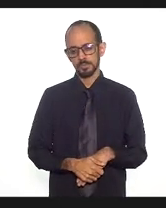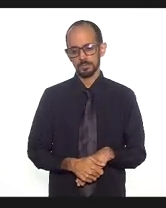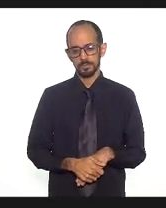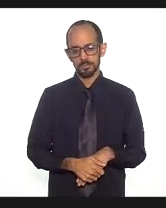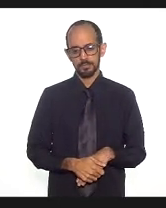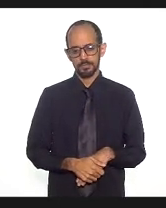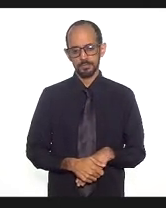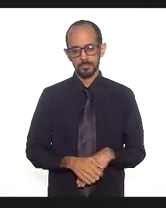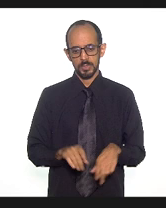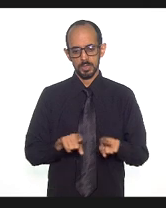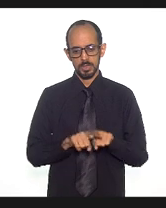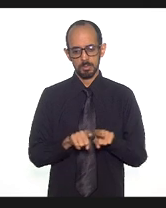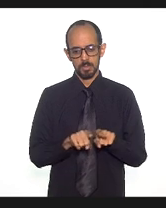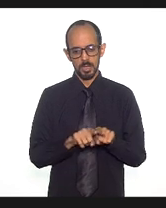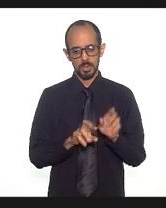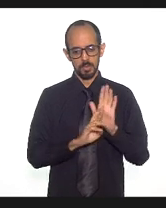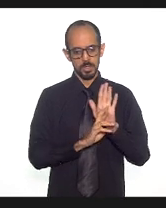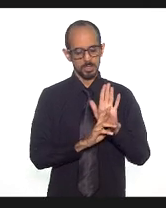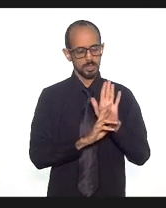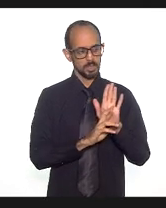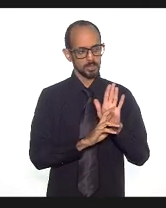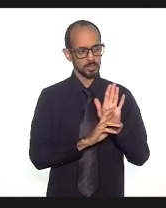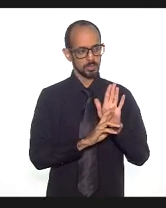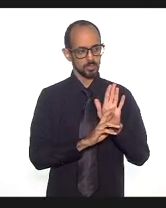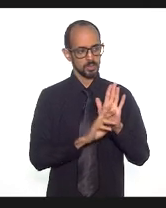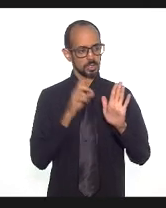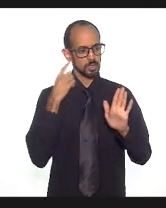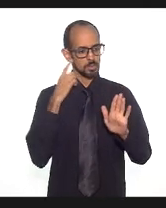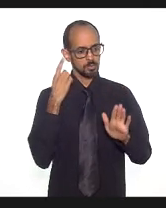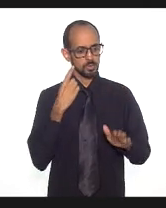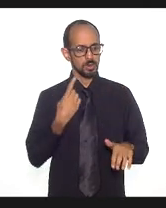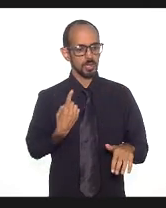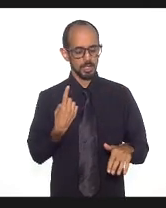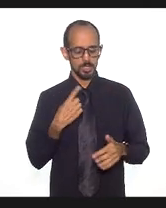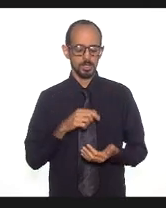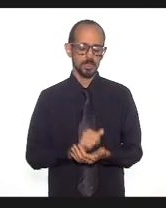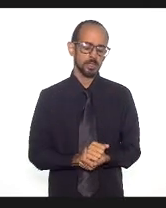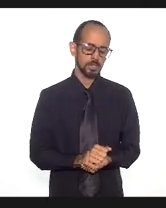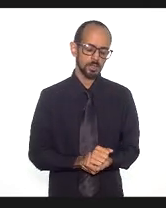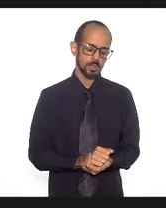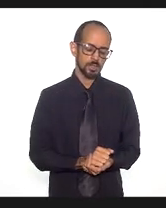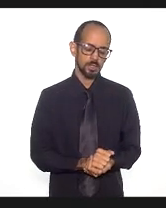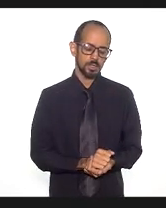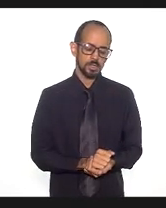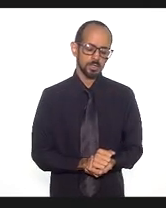a representação também da deputada Dani Monteiro. Gostaria também de